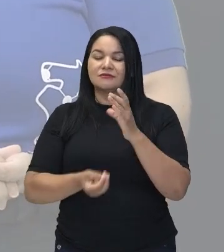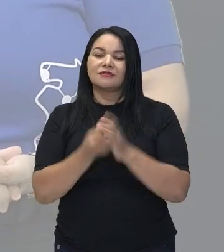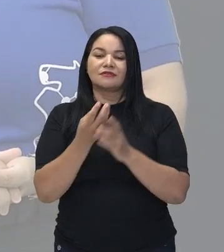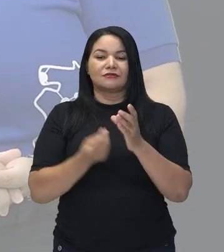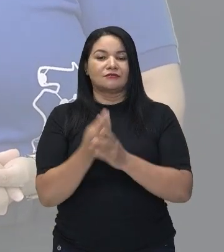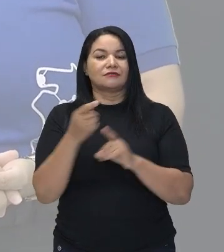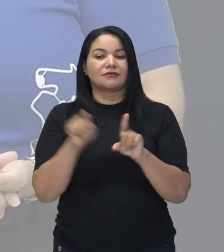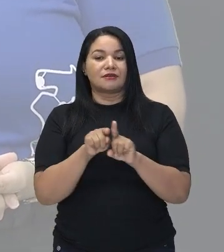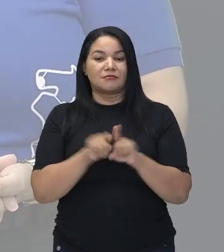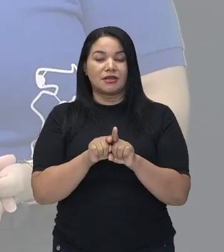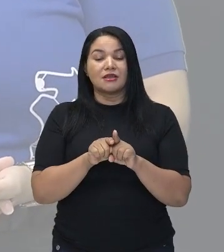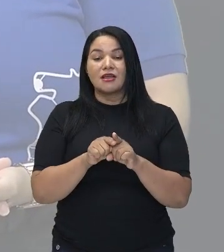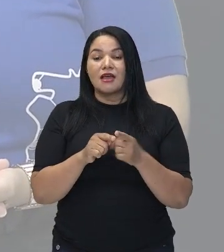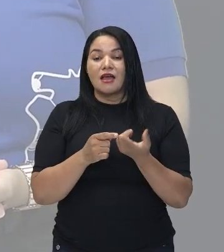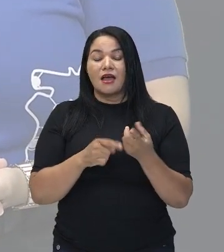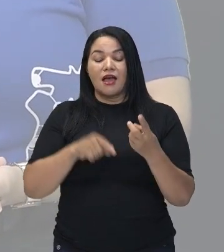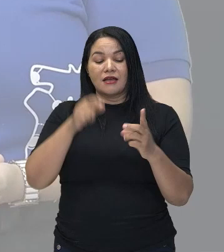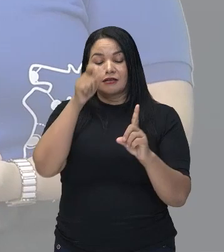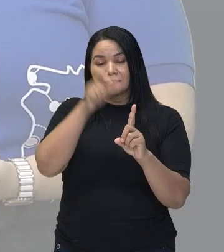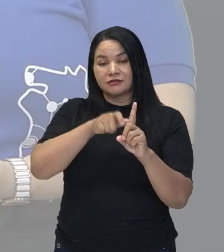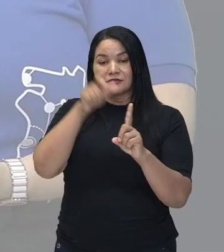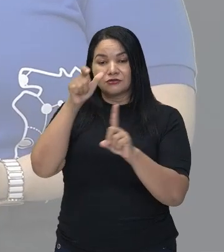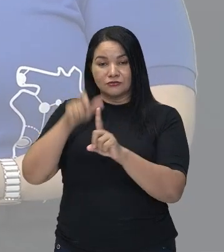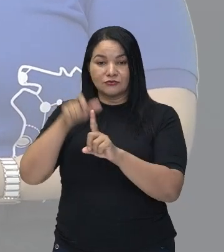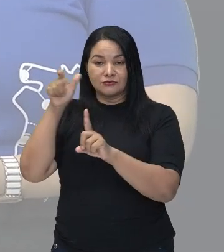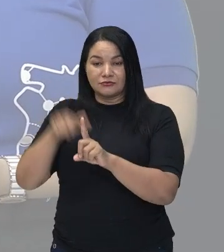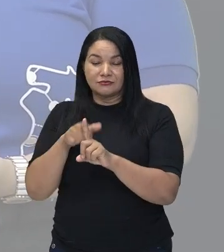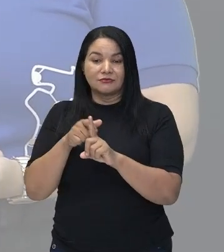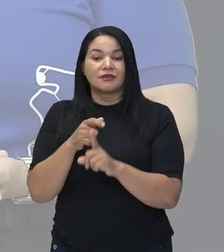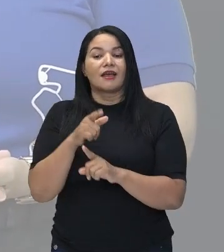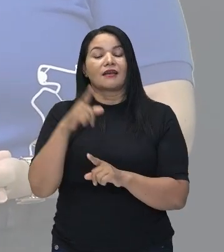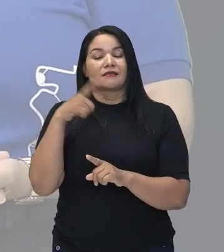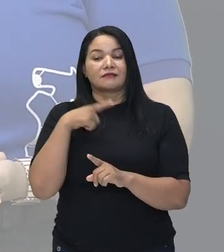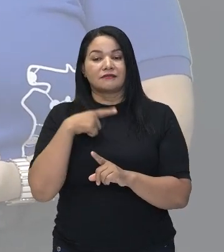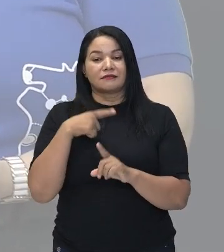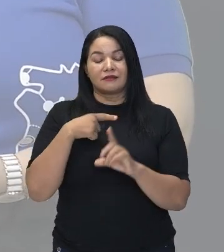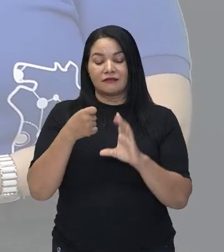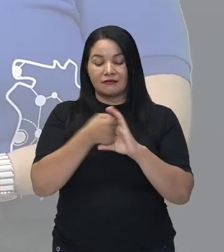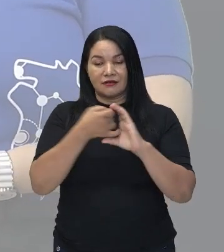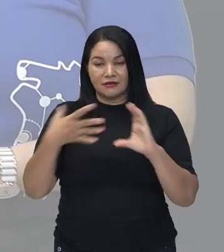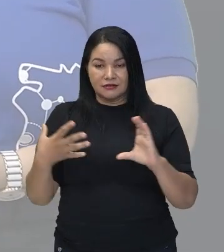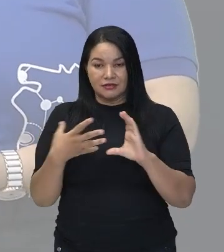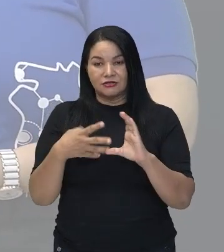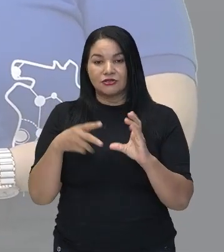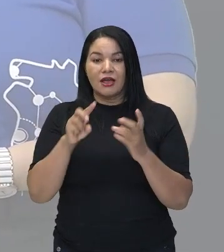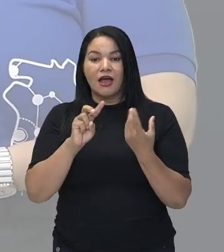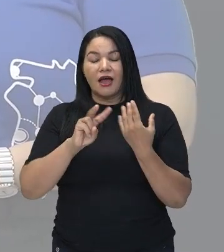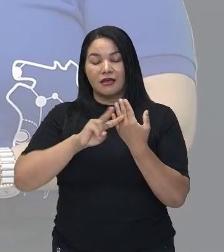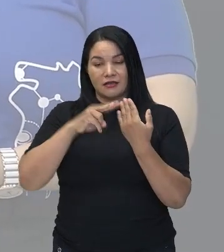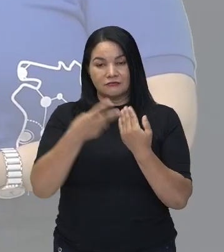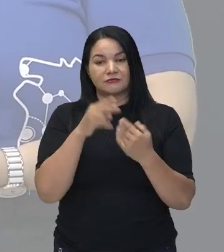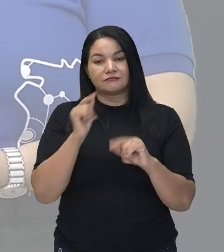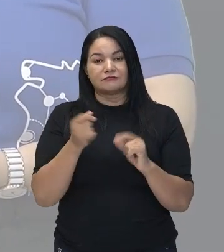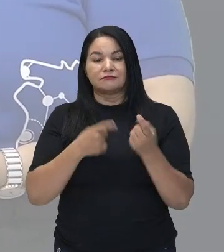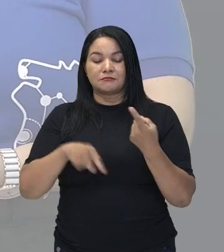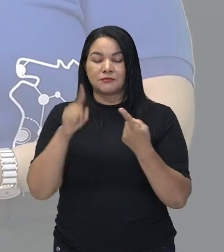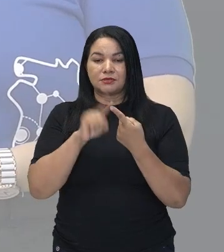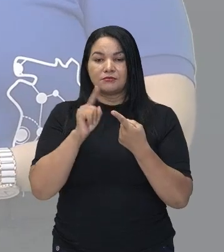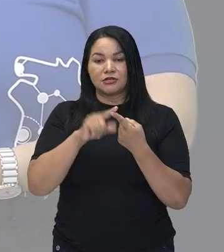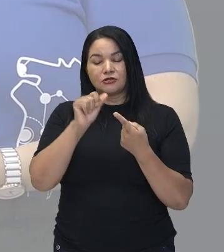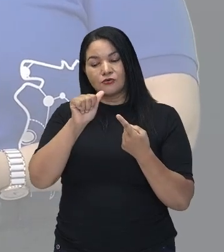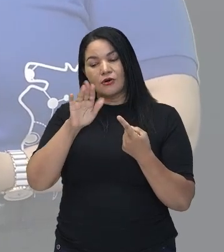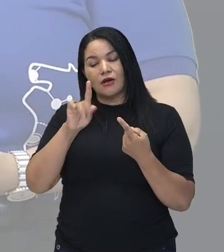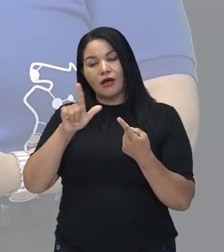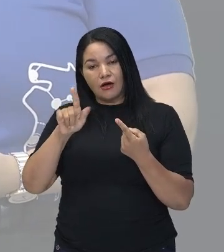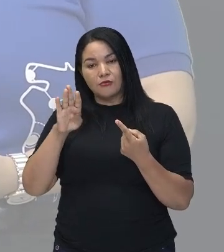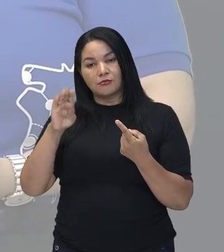ser reconhecido por características únicas de escritas, sendo Alberto Caeiro, Álvaro